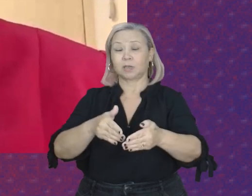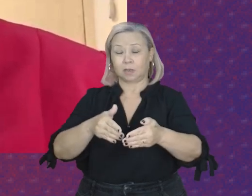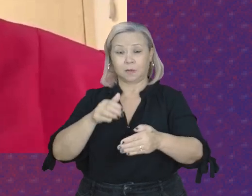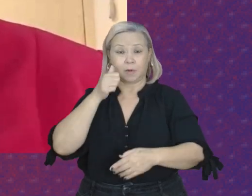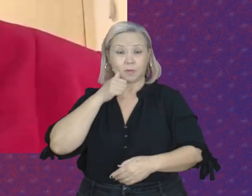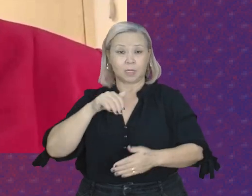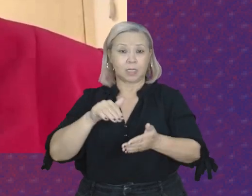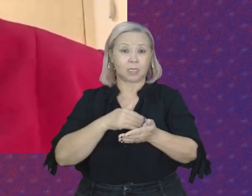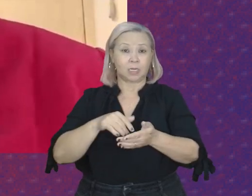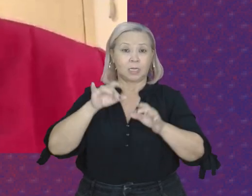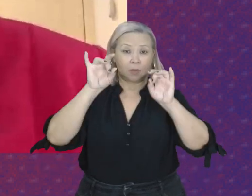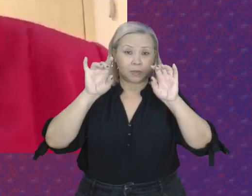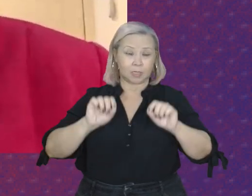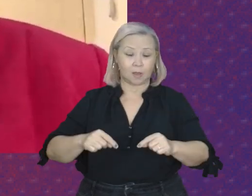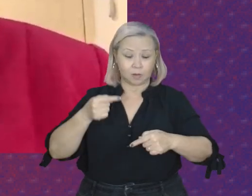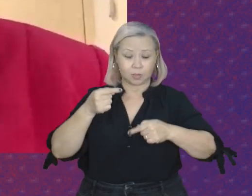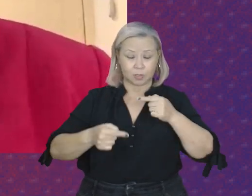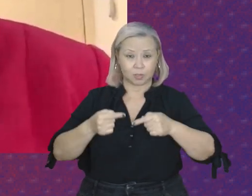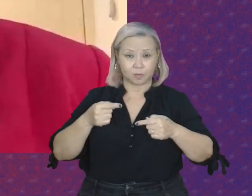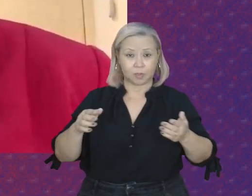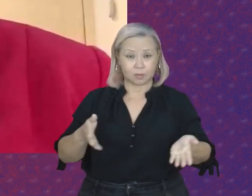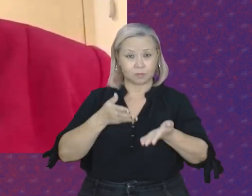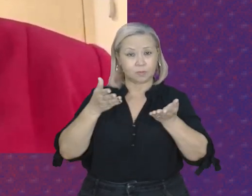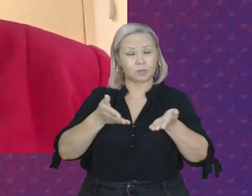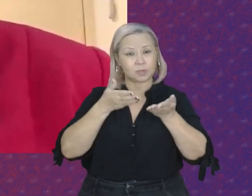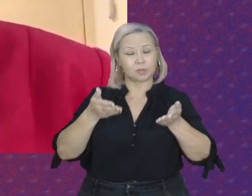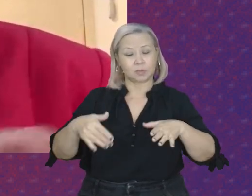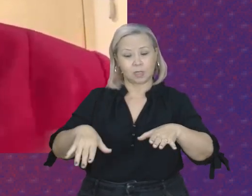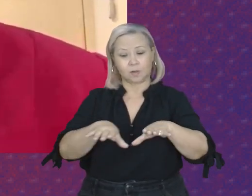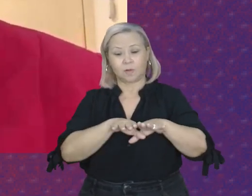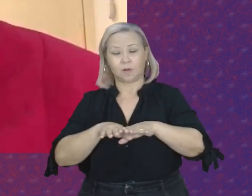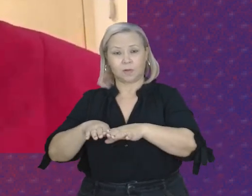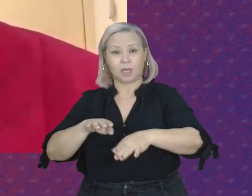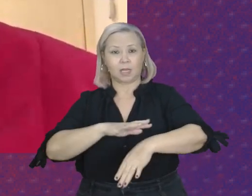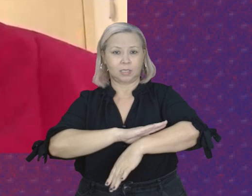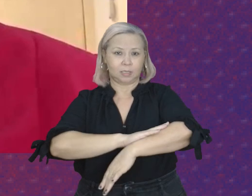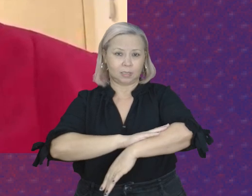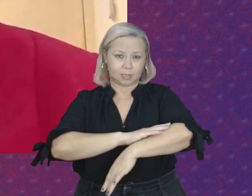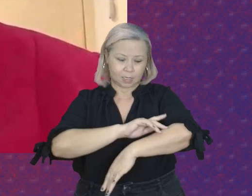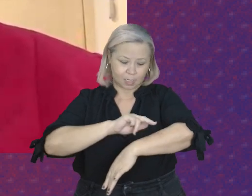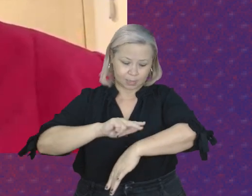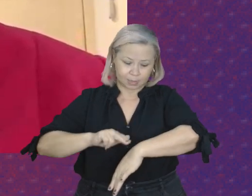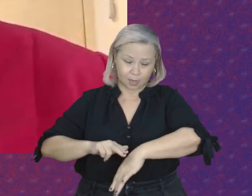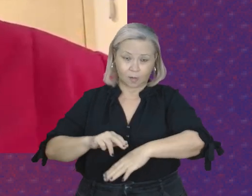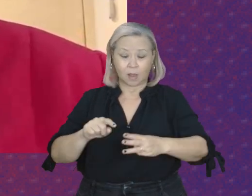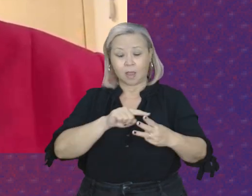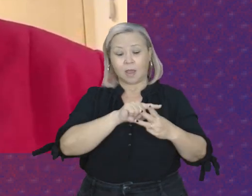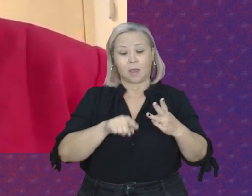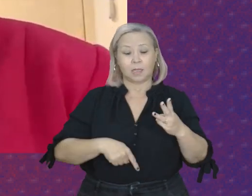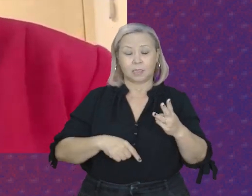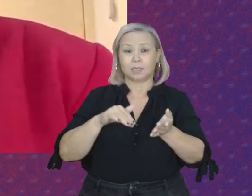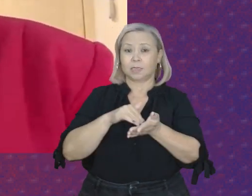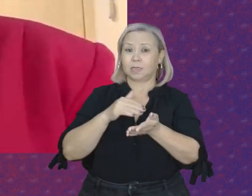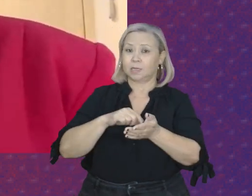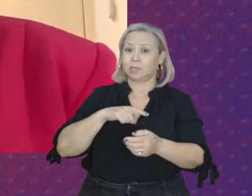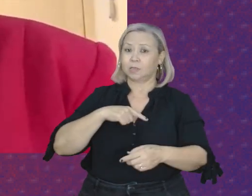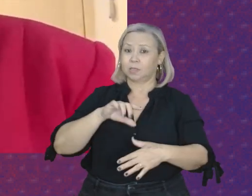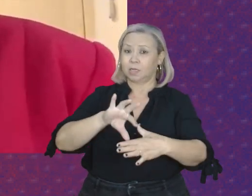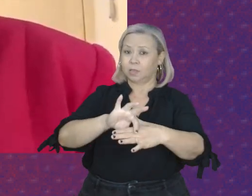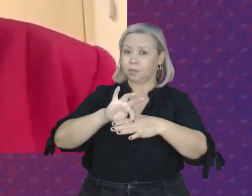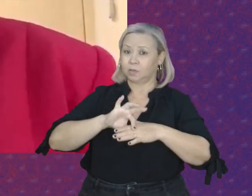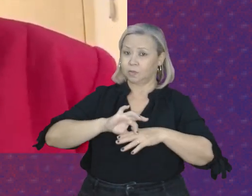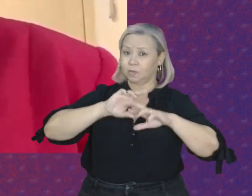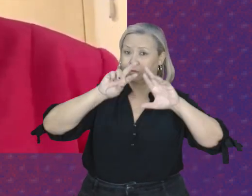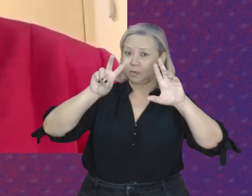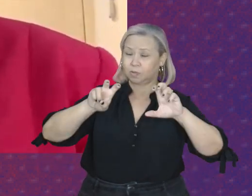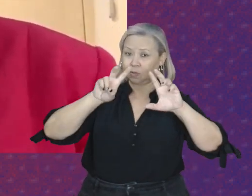Secretaria Especial de Políticas e Promoção da Igualdade Racial. Todas as três secretarias, né, com seus titulares